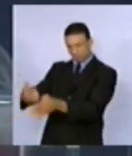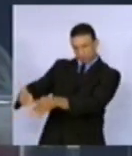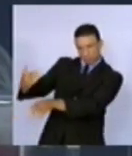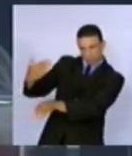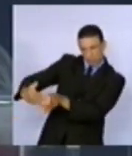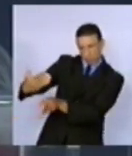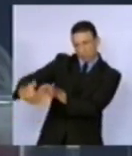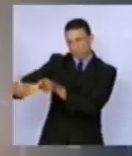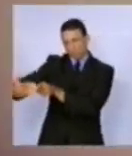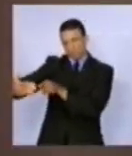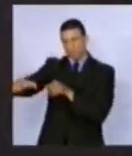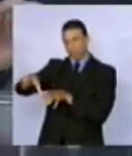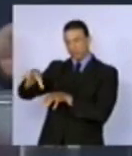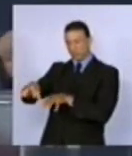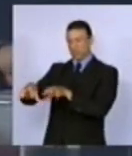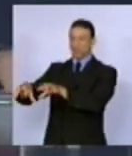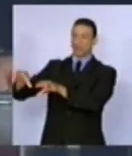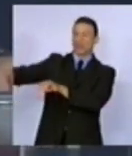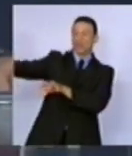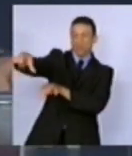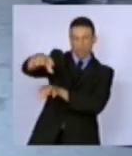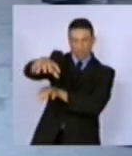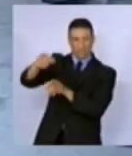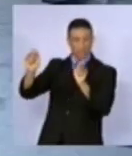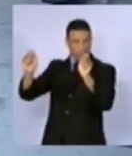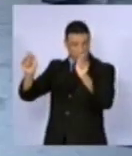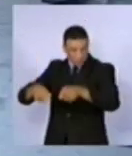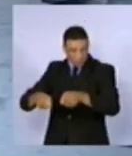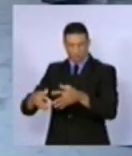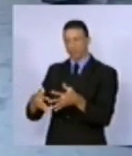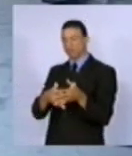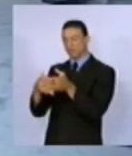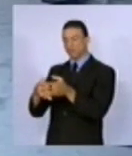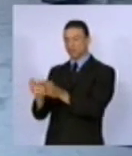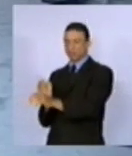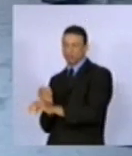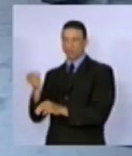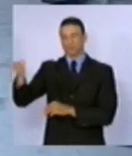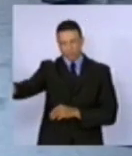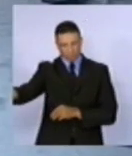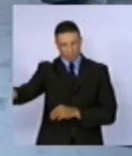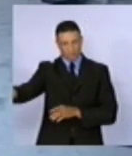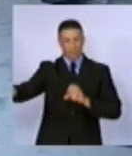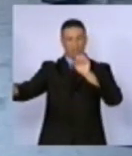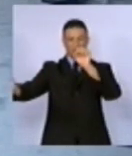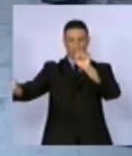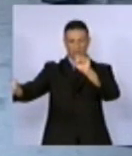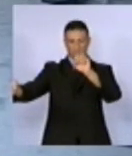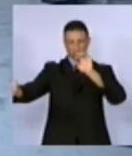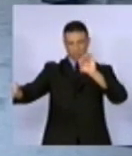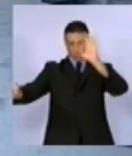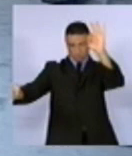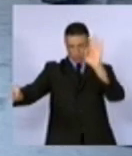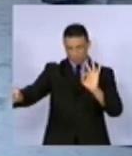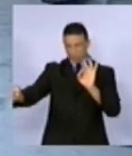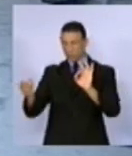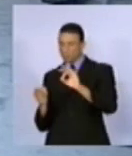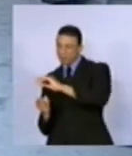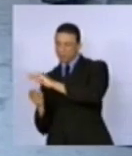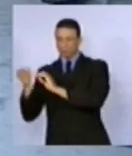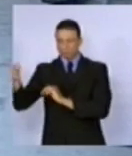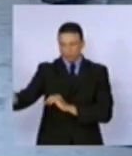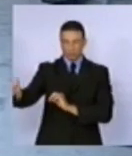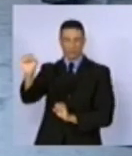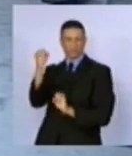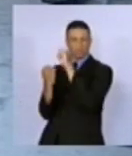em que se mostra possível a sua implementação girando hoje em torno de 80% da áreas próprias das